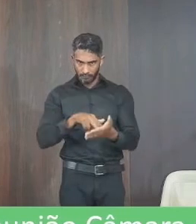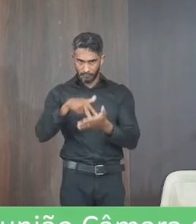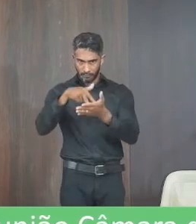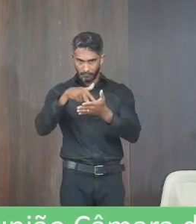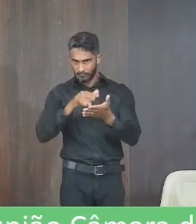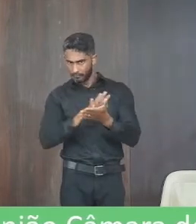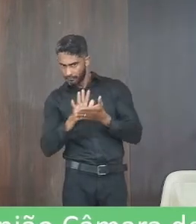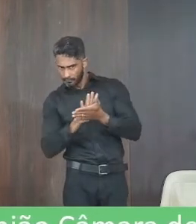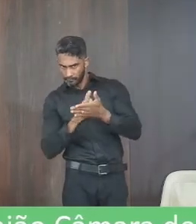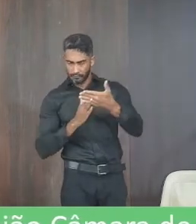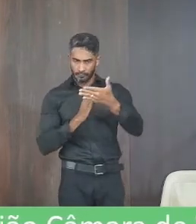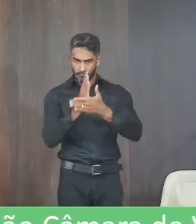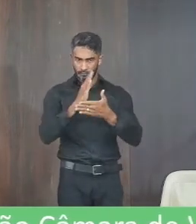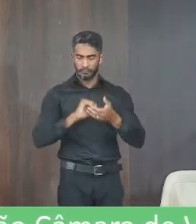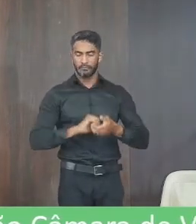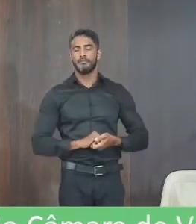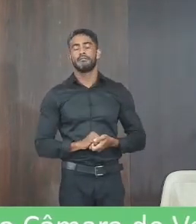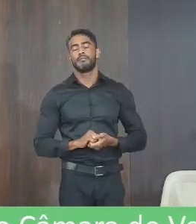aprovado